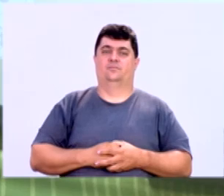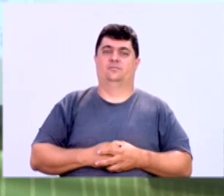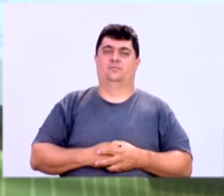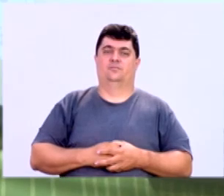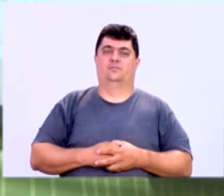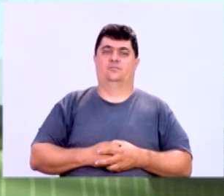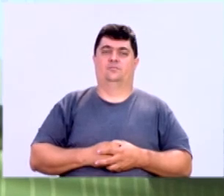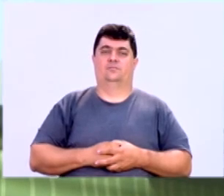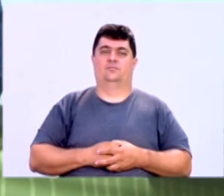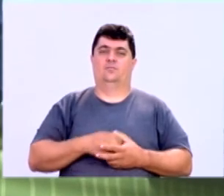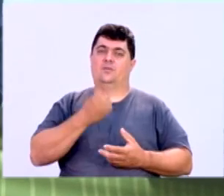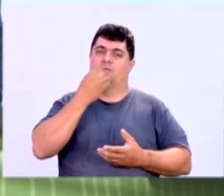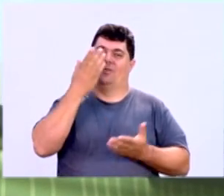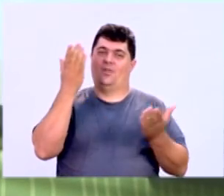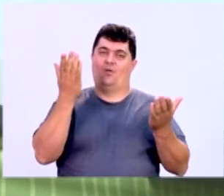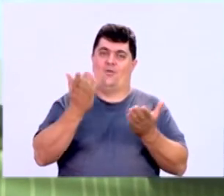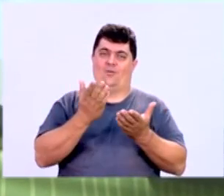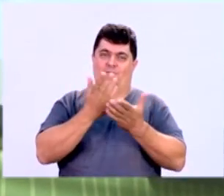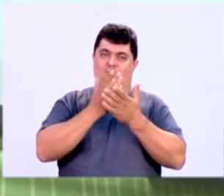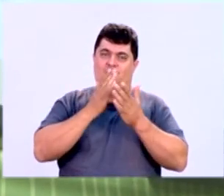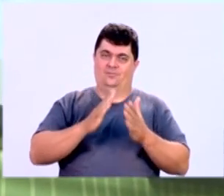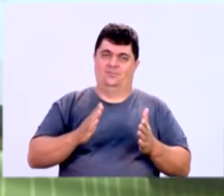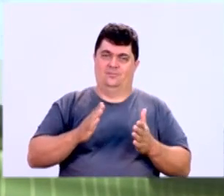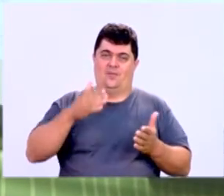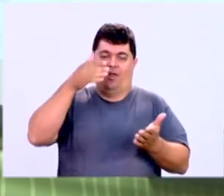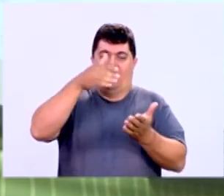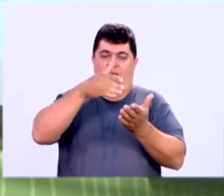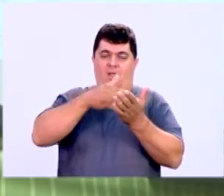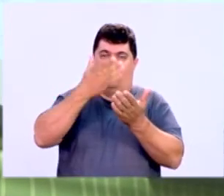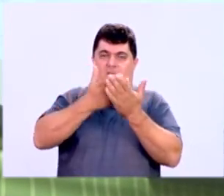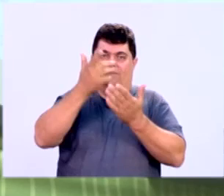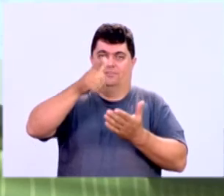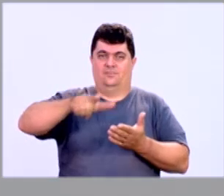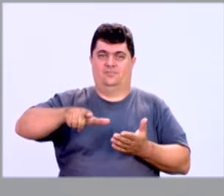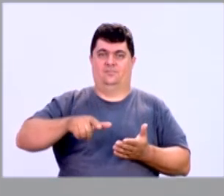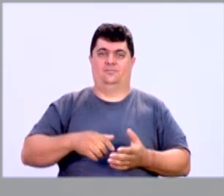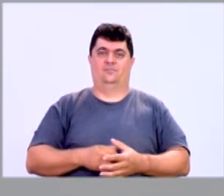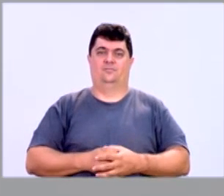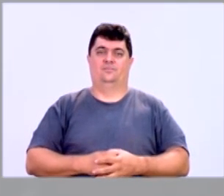para a educação de jovens e adultos. Por hoje a gente fica por aqui e até a próxima aula.